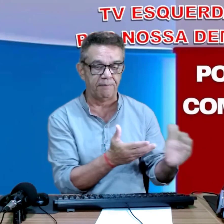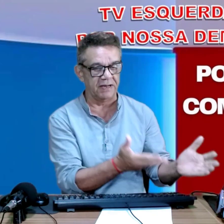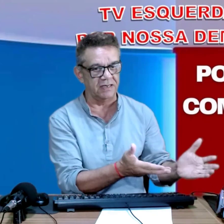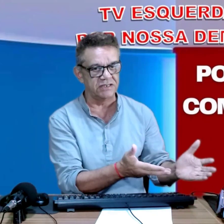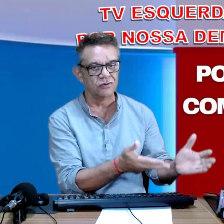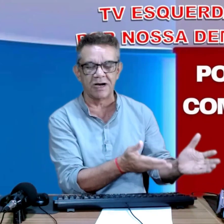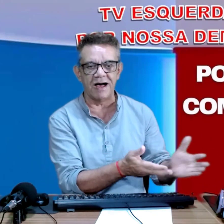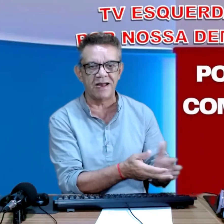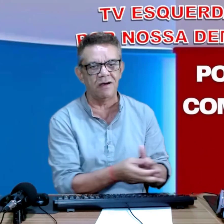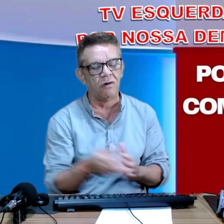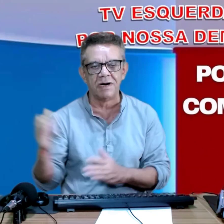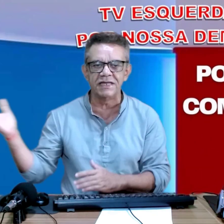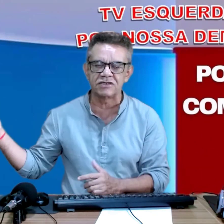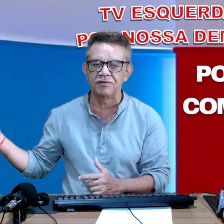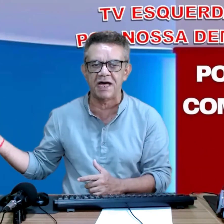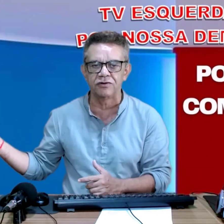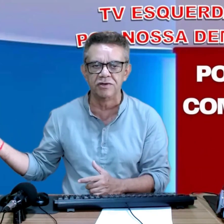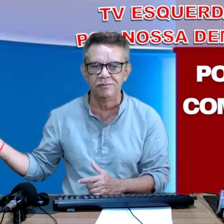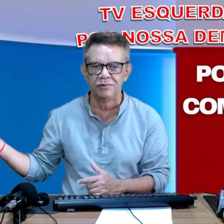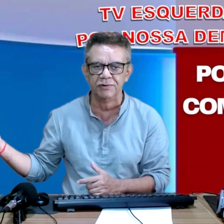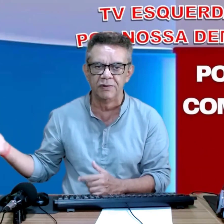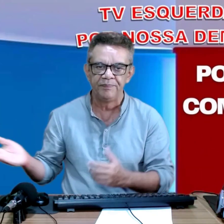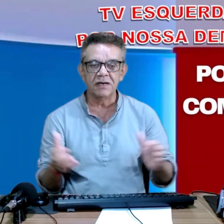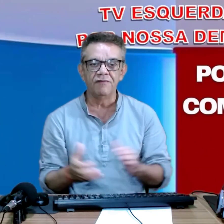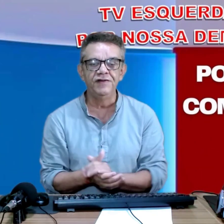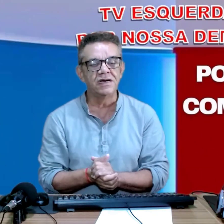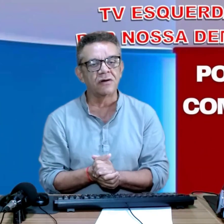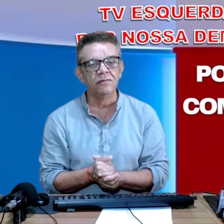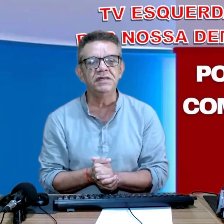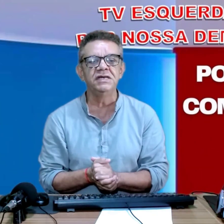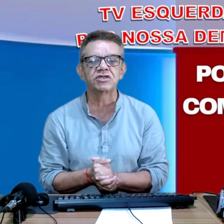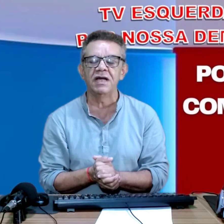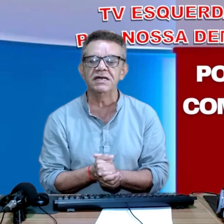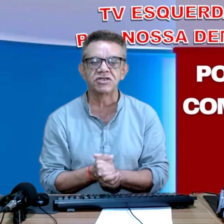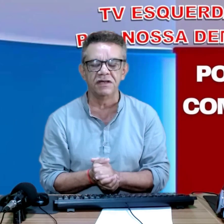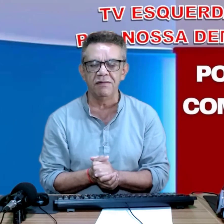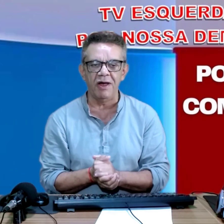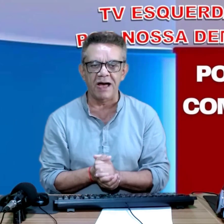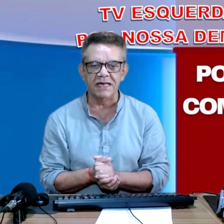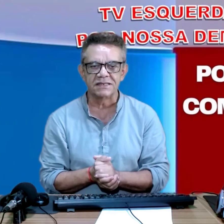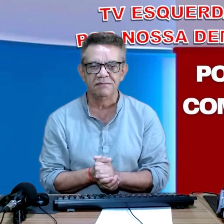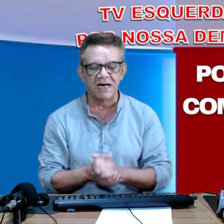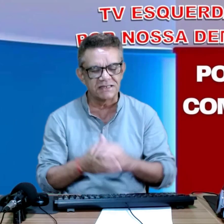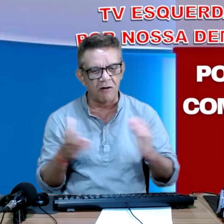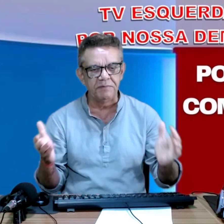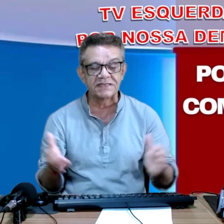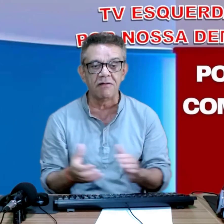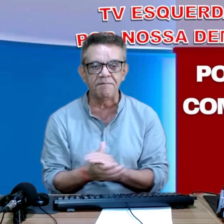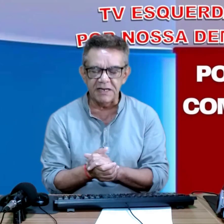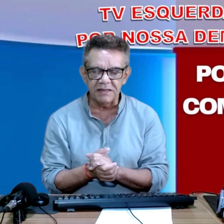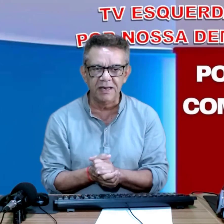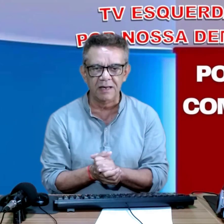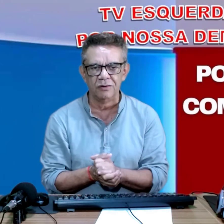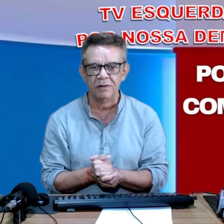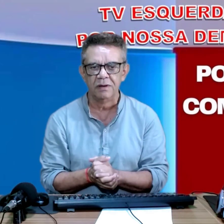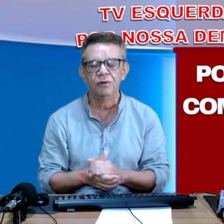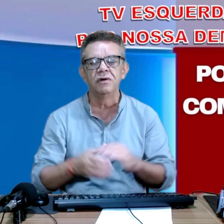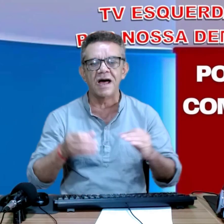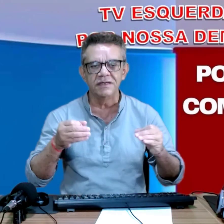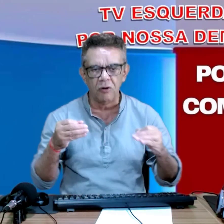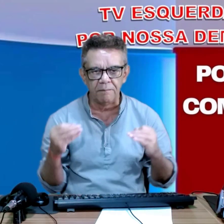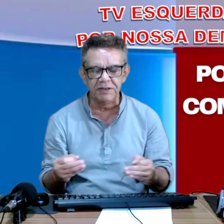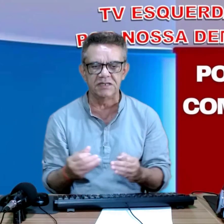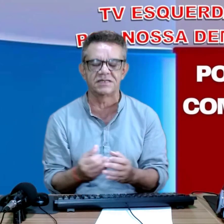ou prende o cara ou manda soltar todo mundo fica com Ministro Alexandre de Moraes mas a opção é prendê-lo